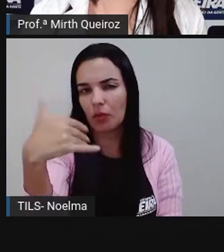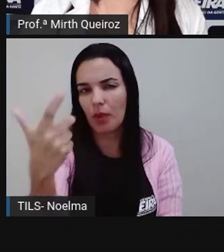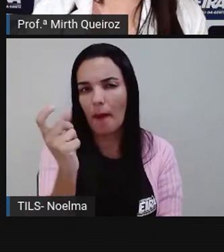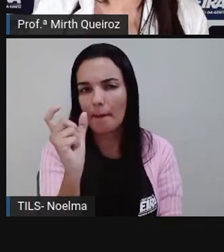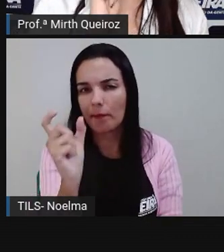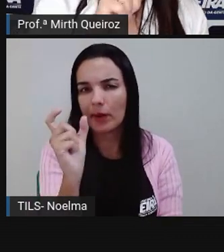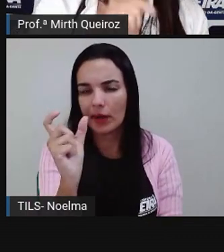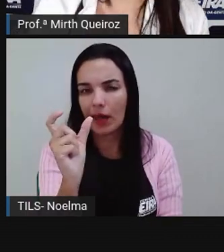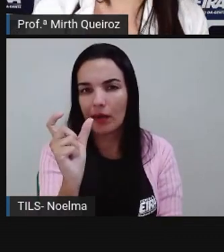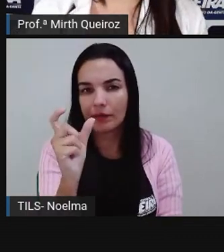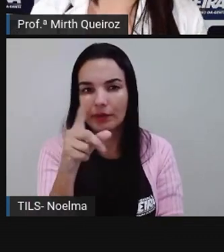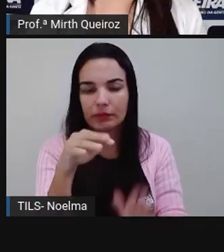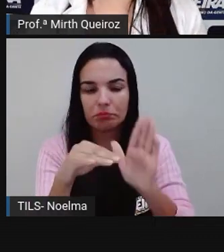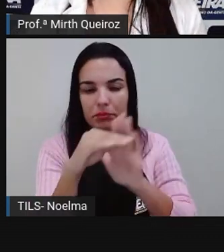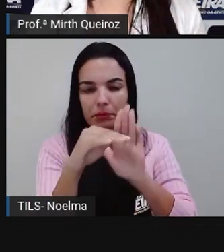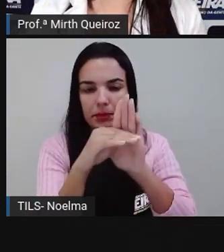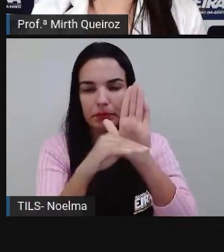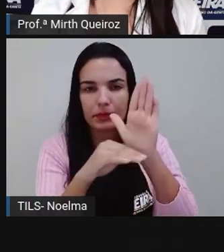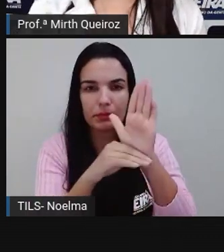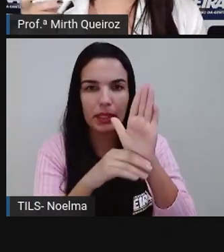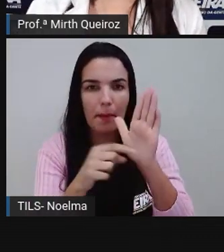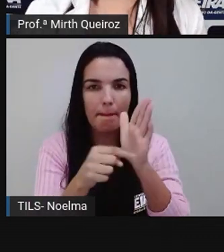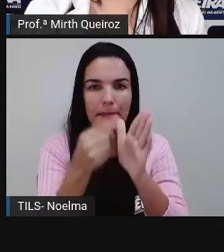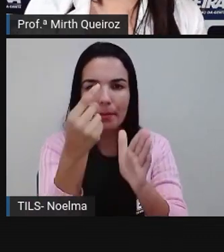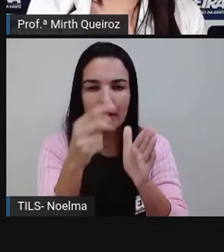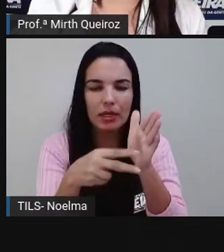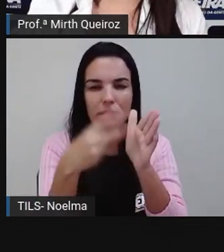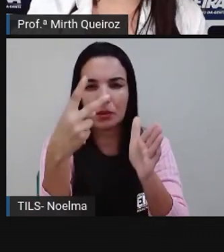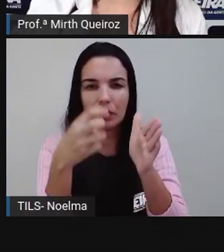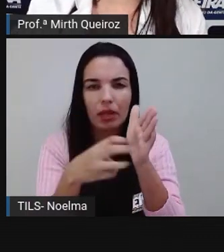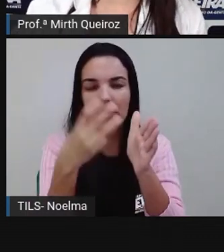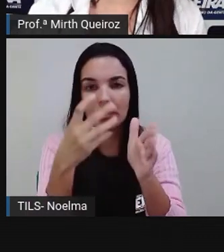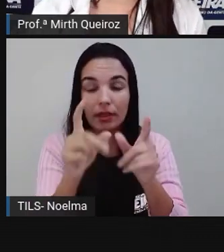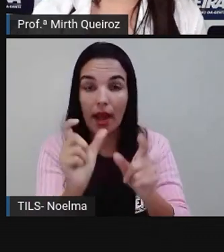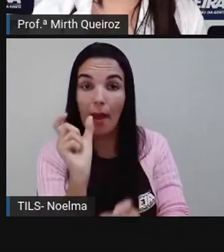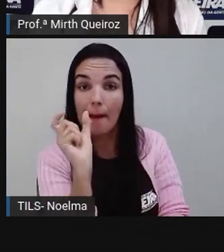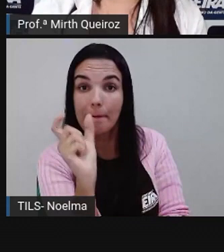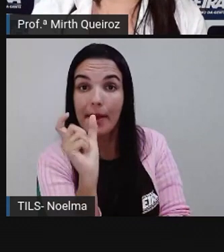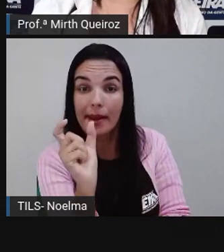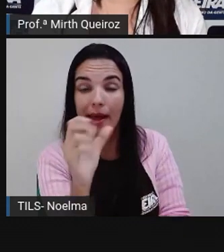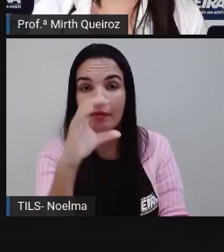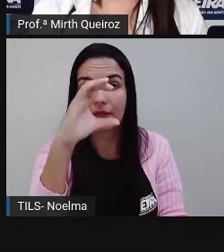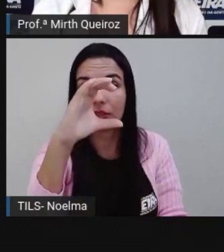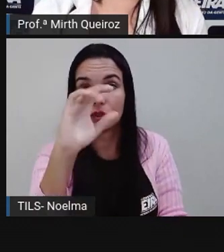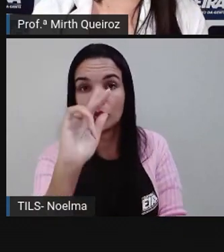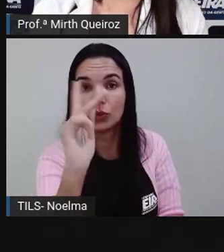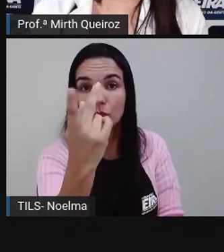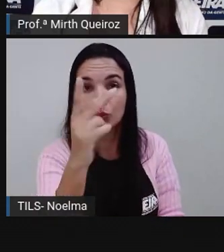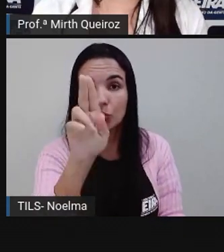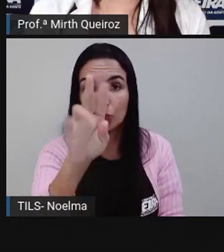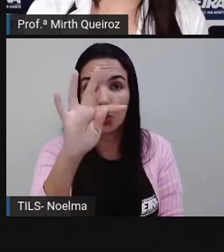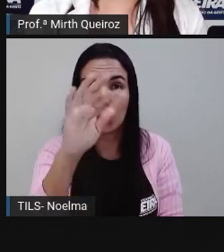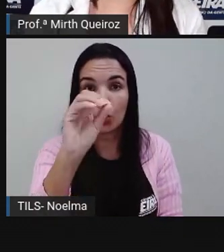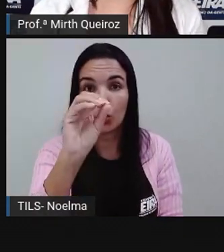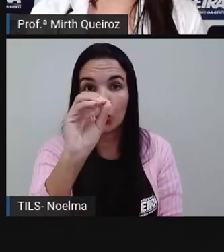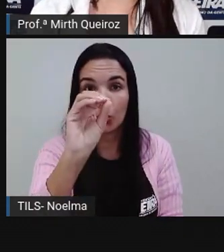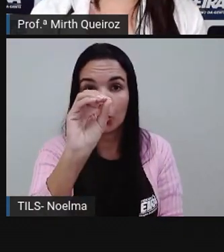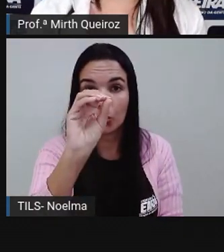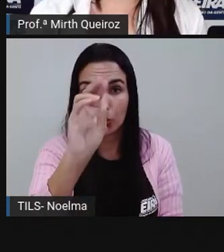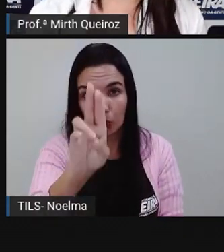conjugação? Preencham aí a tabelinha de vocês, que eu vou preencher a minha aqui e depois a gente vai comparar, certo?